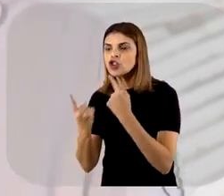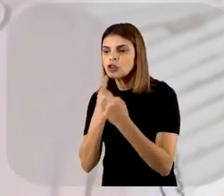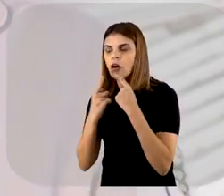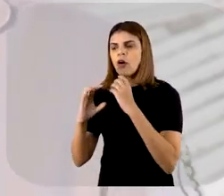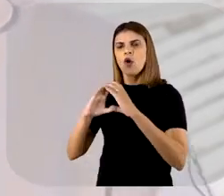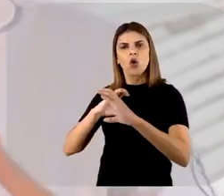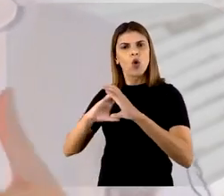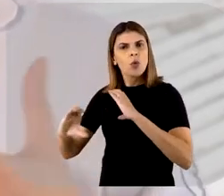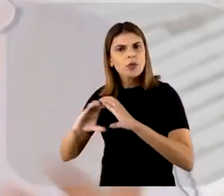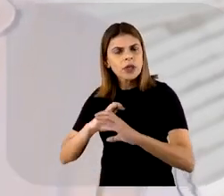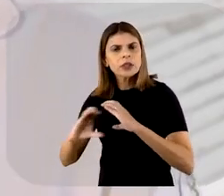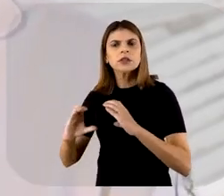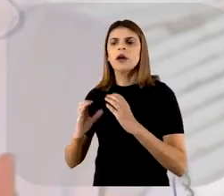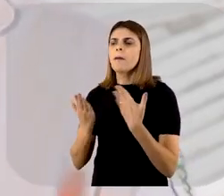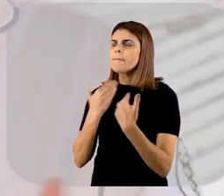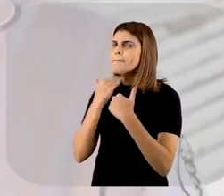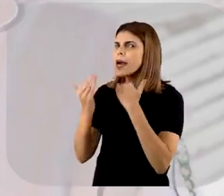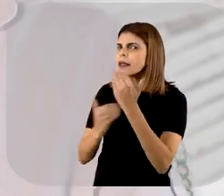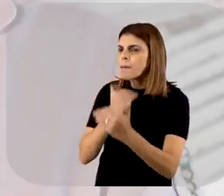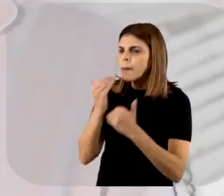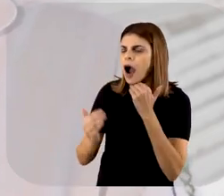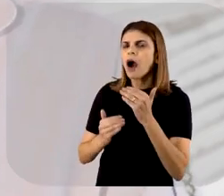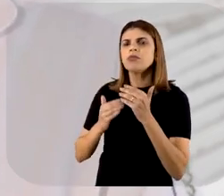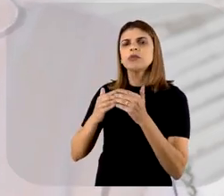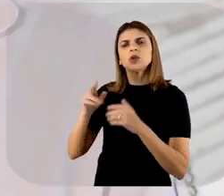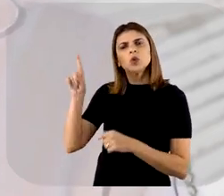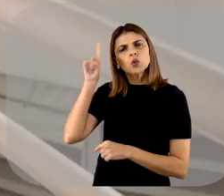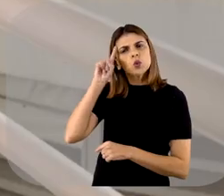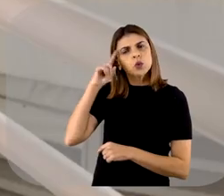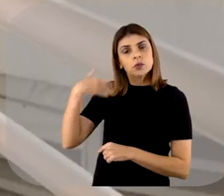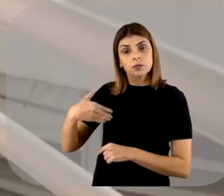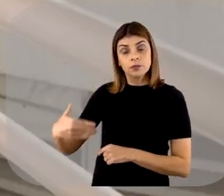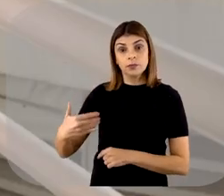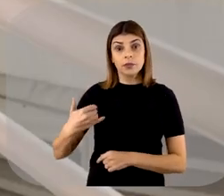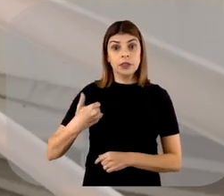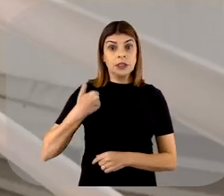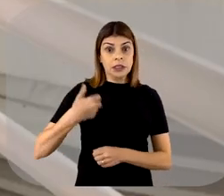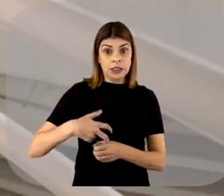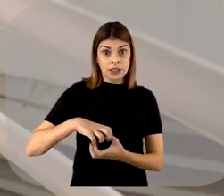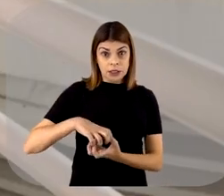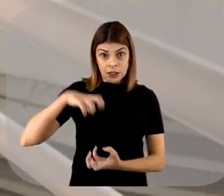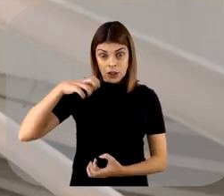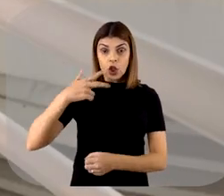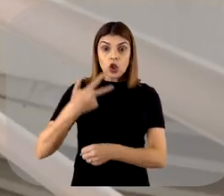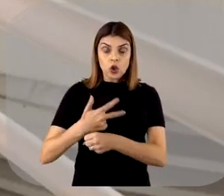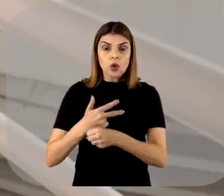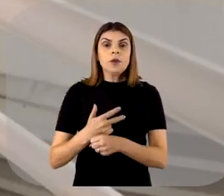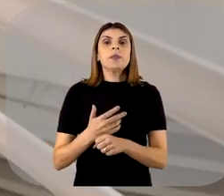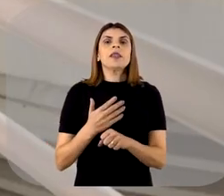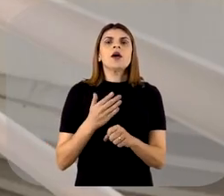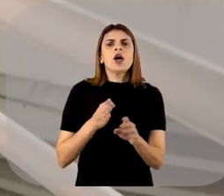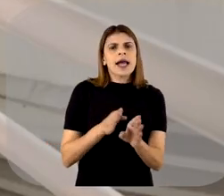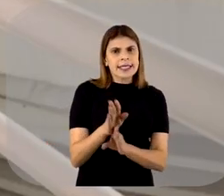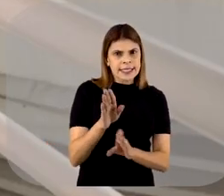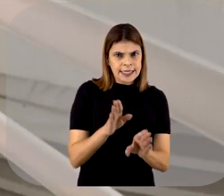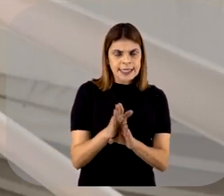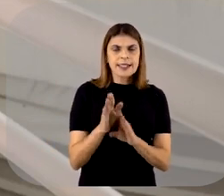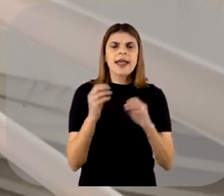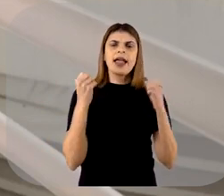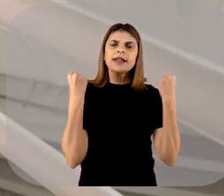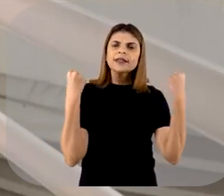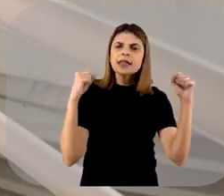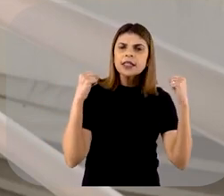uma comunicação, de um bate-papo diário com esse idoso. Então, entrando nos exercícios, né, na orientação dos